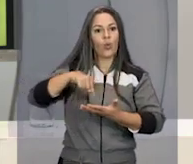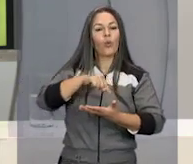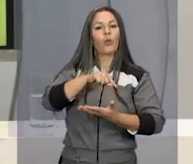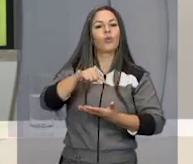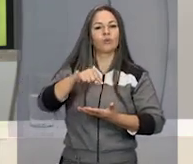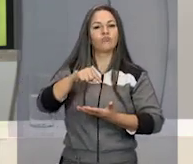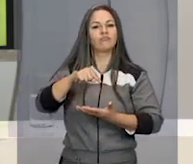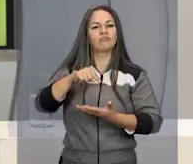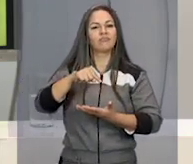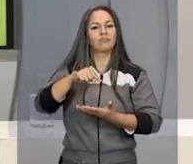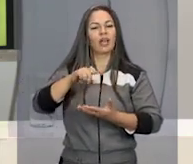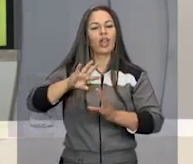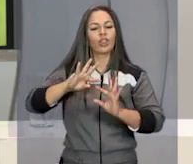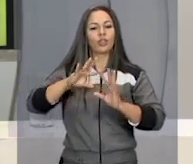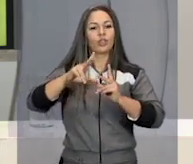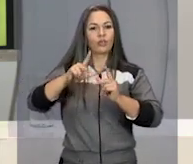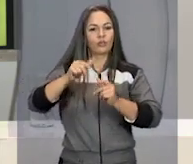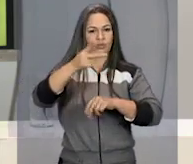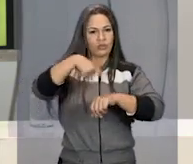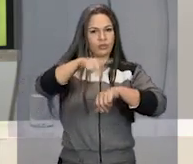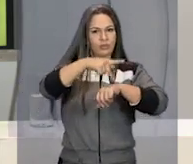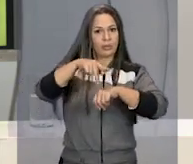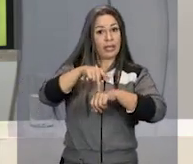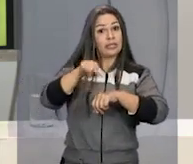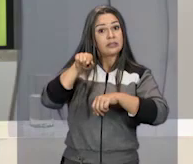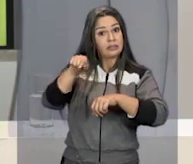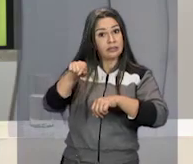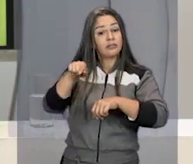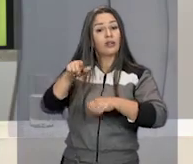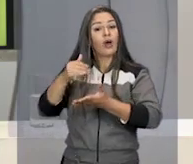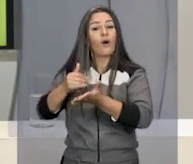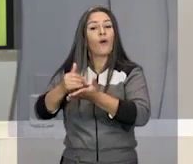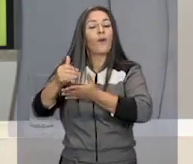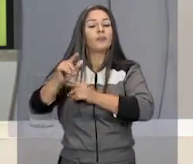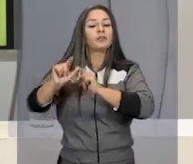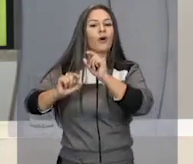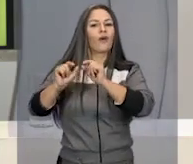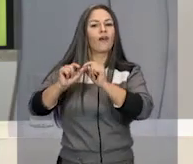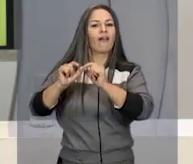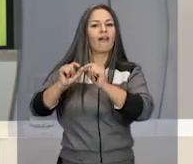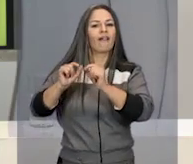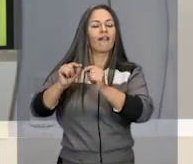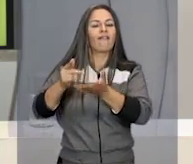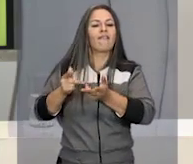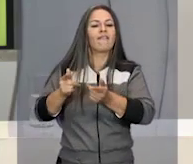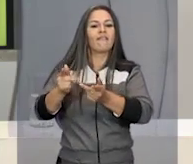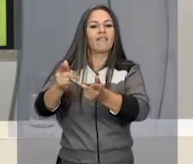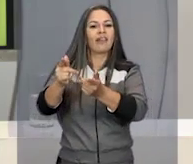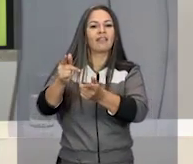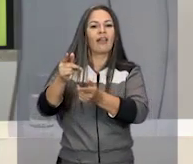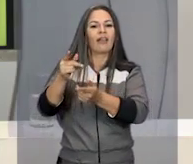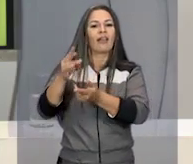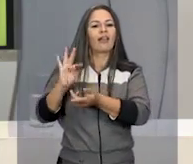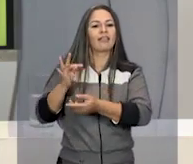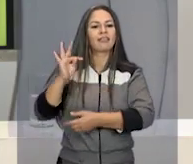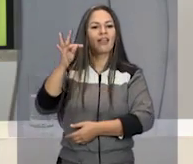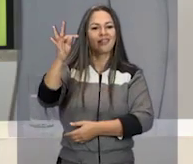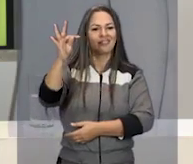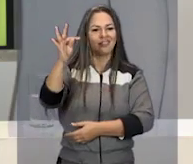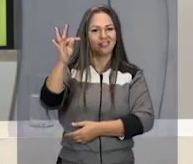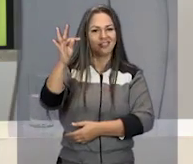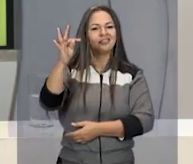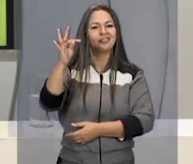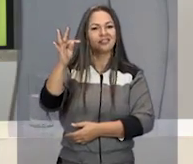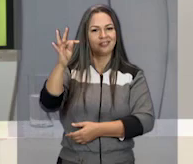ela começou a desenvolver tecnologias. E a gente vive hoje um momento em que nós não temos mais apenas produtos